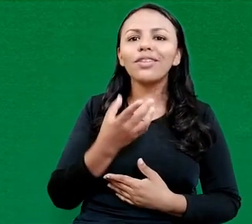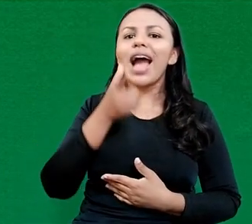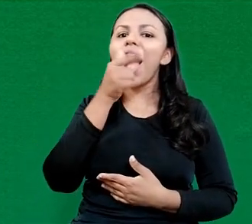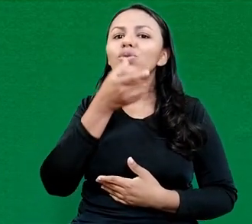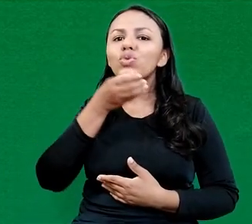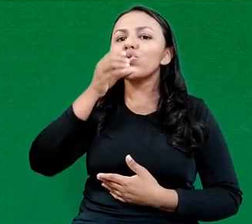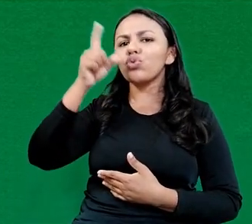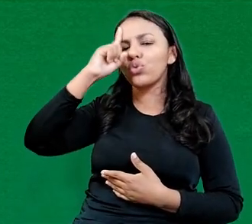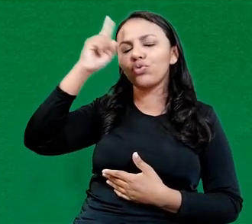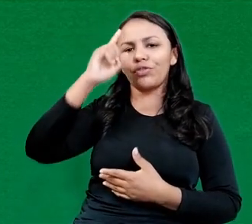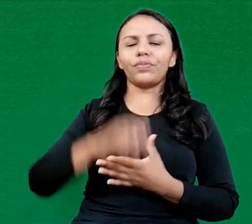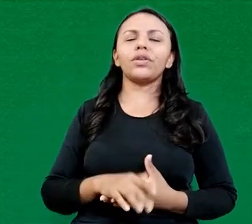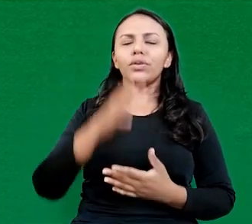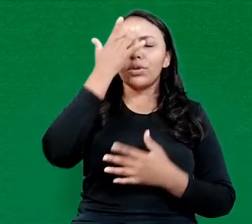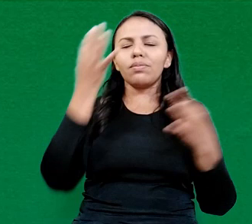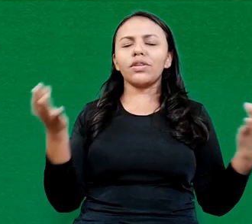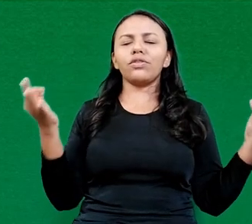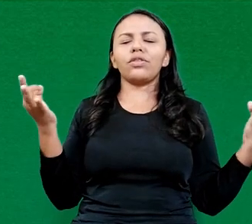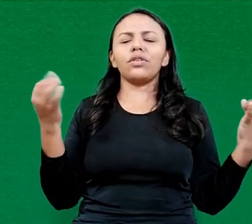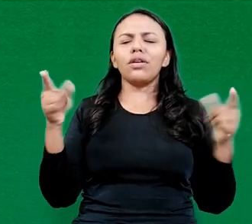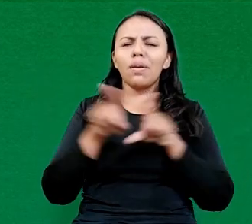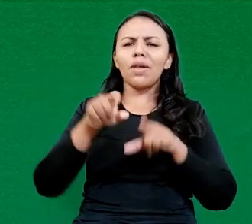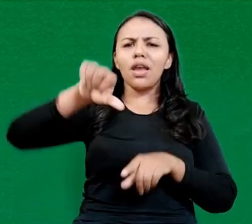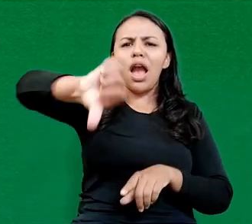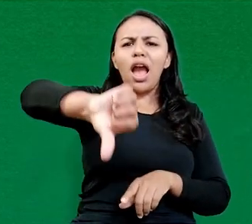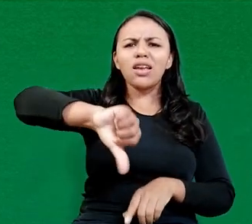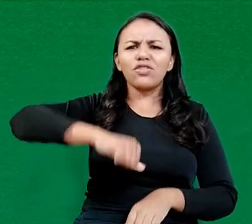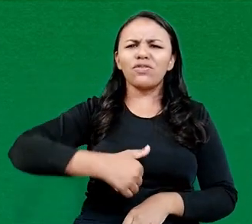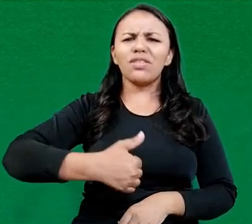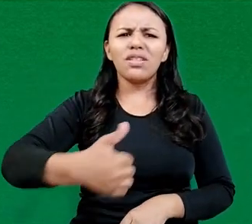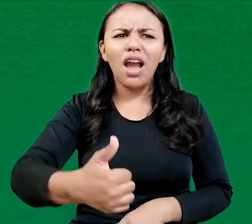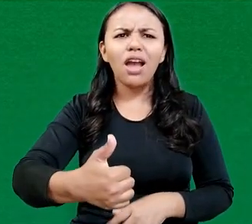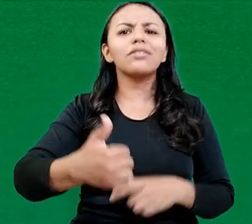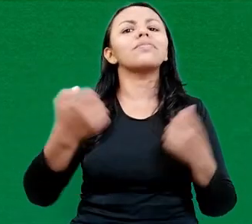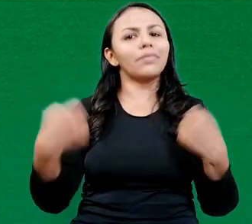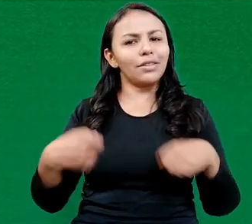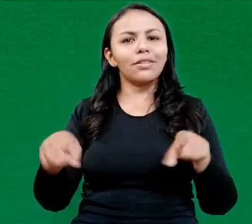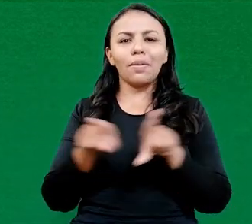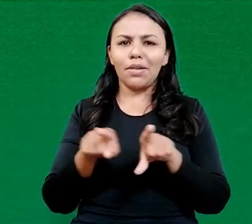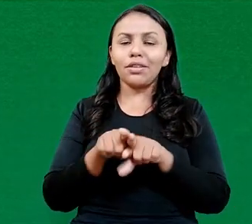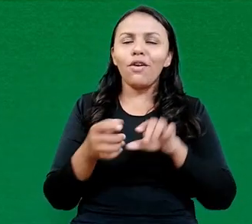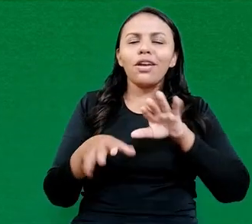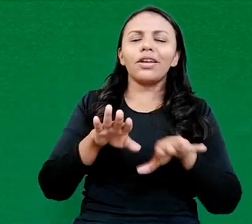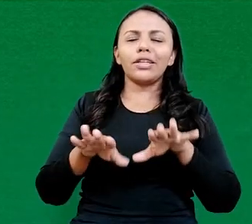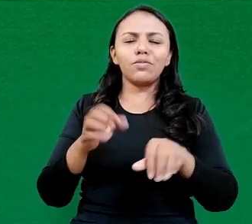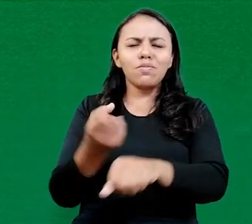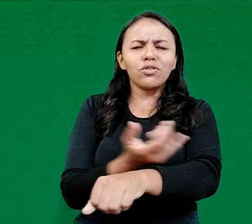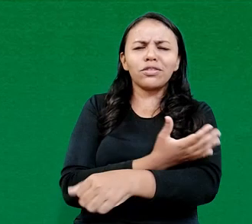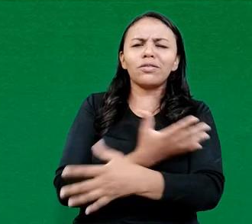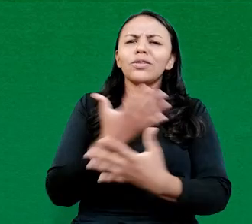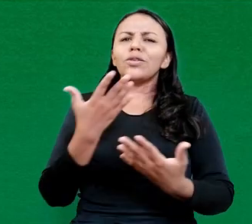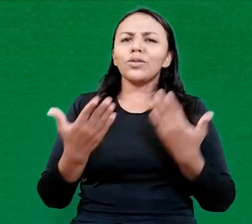dia. Medite, trabalhe a resiliência. Nem tudo vai estar perdido. Então, o equilíbrio emocional, ele